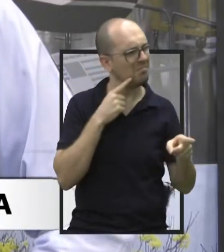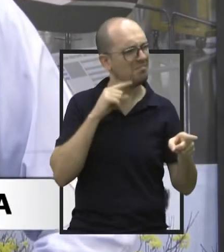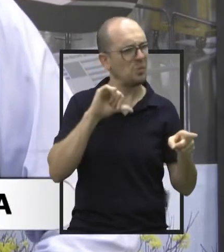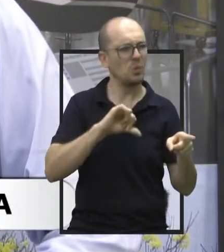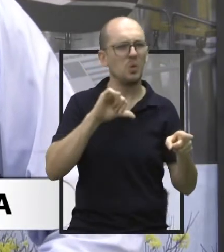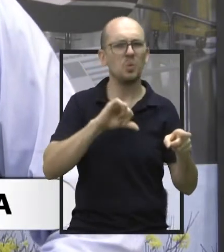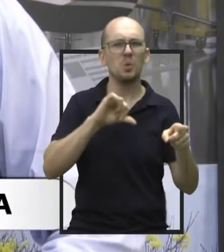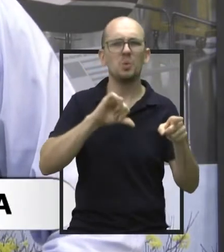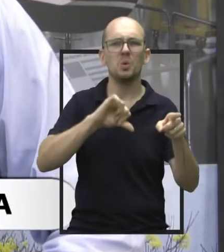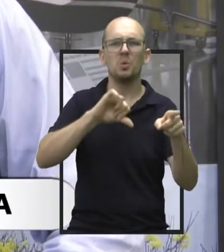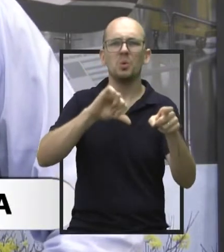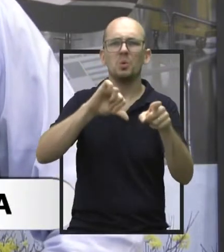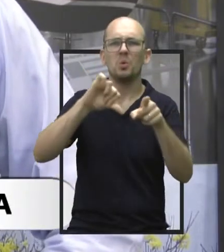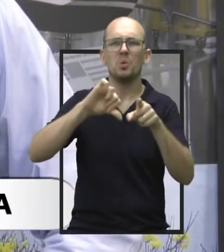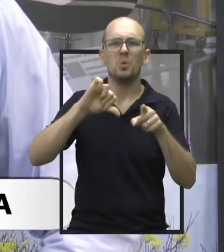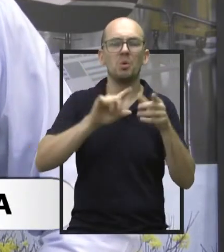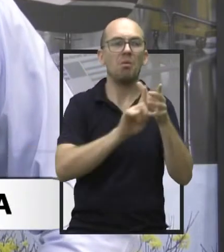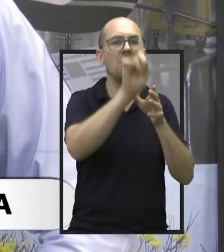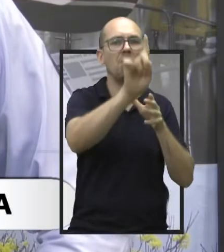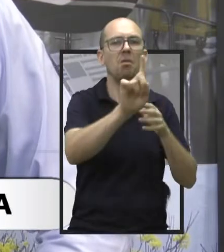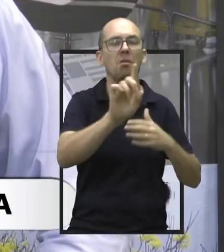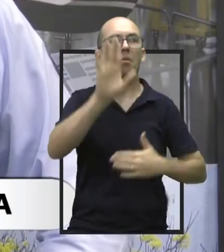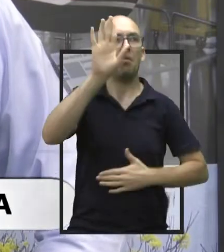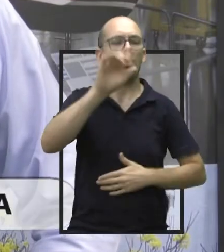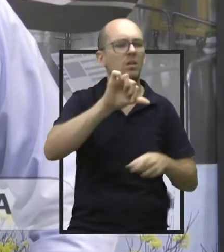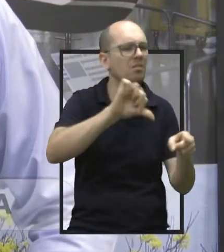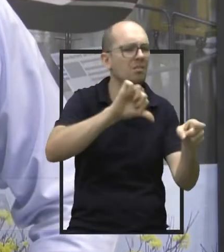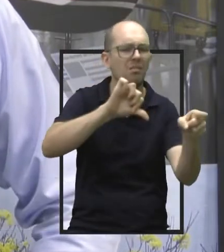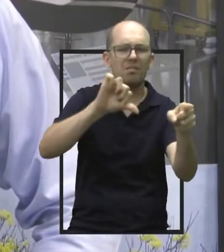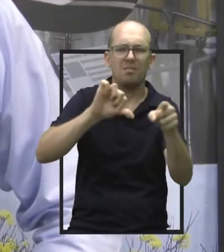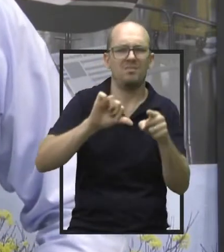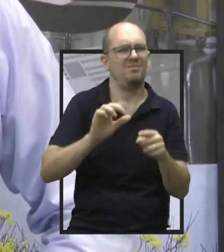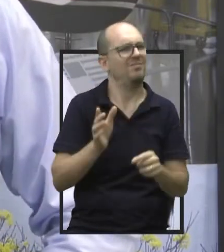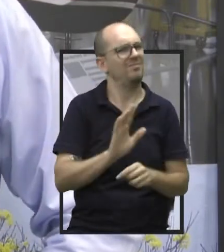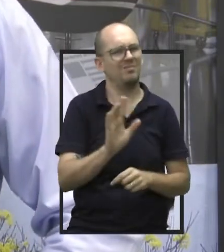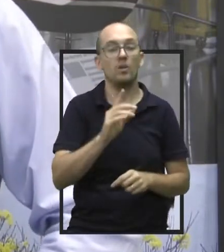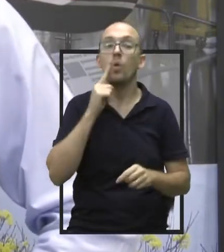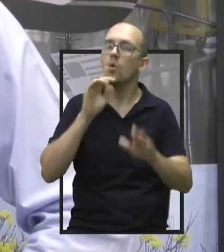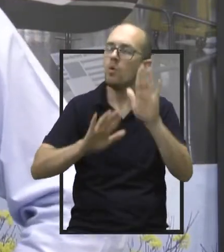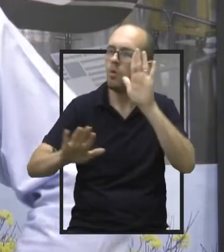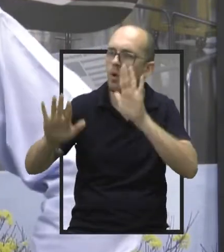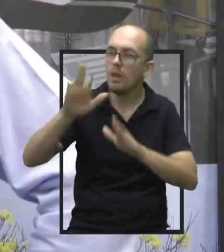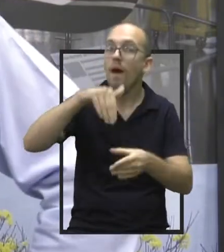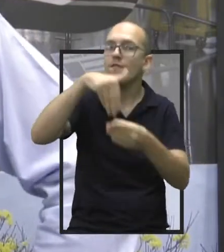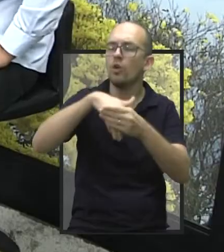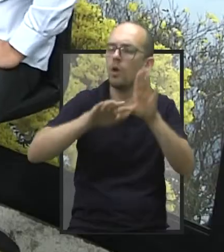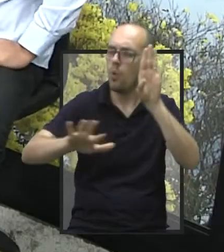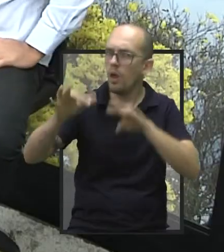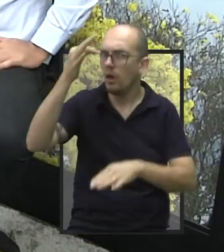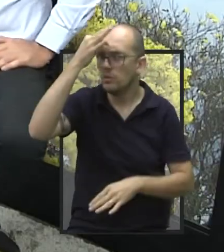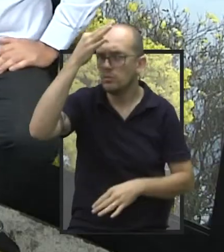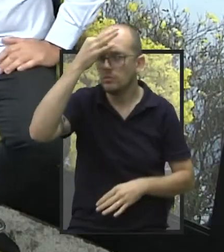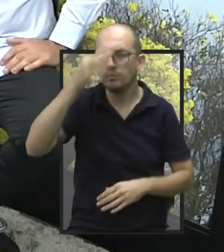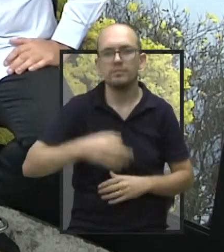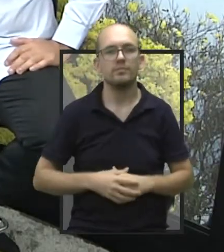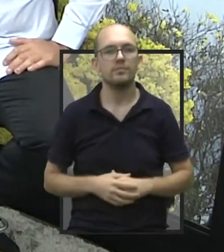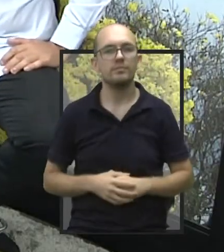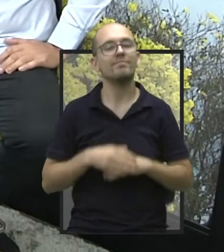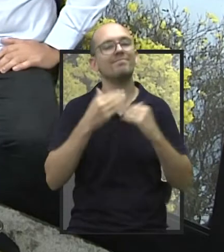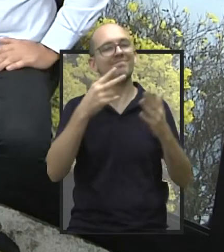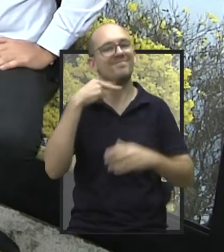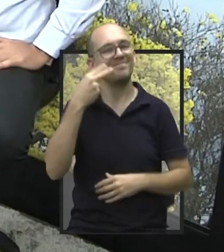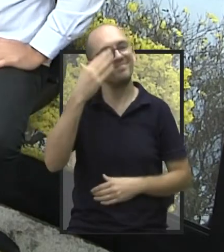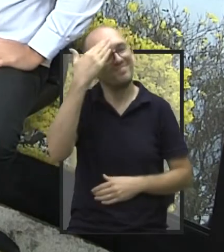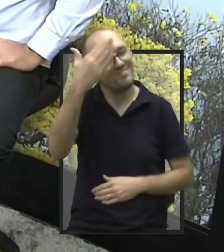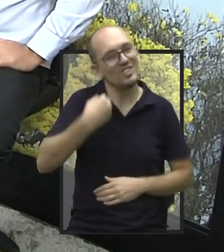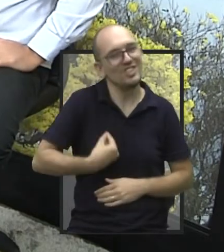que o atual. Então, tem que ver bem em quem vai votar na próxima eleição. Vereador, mais uma vez, obrigado pela sua